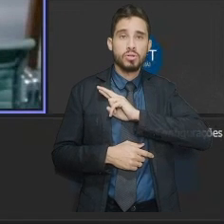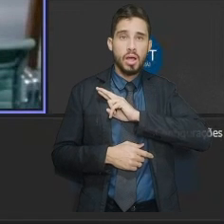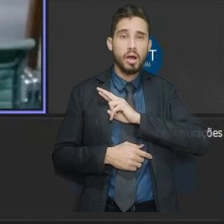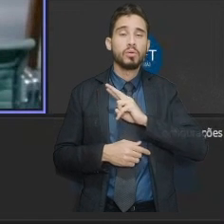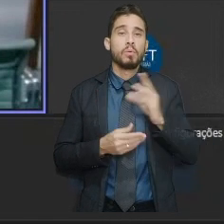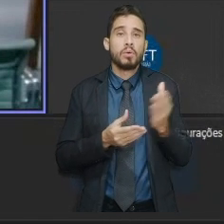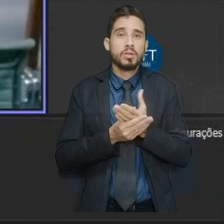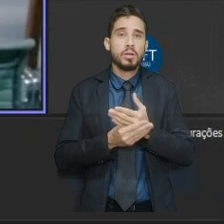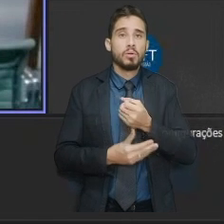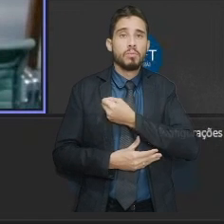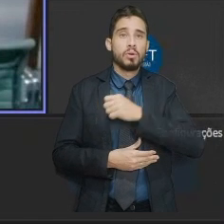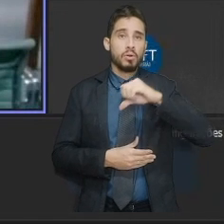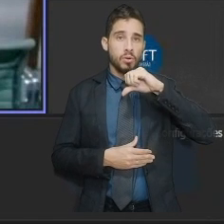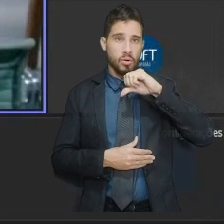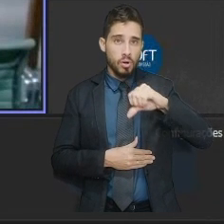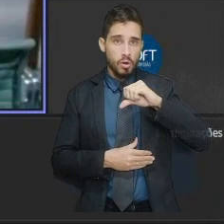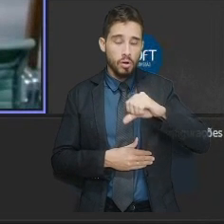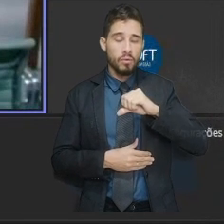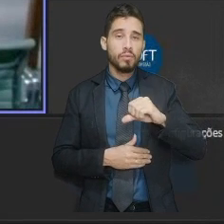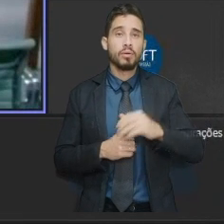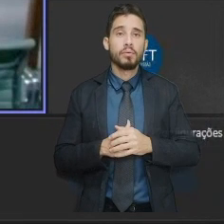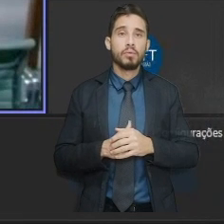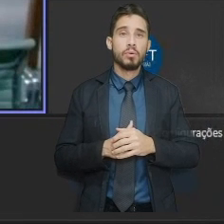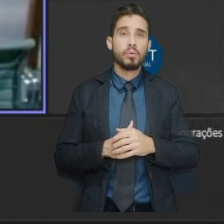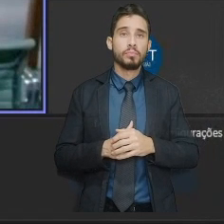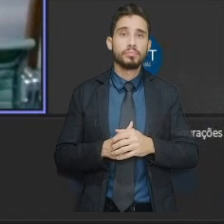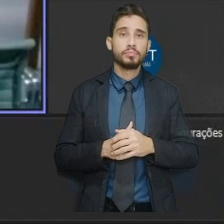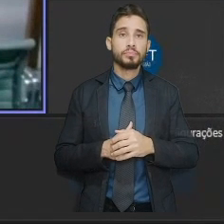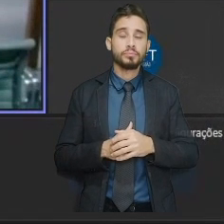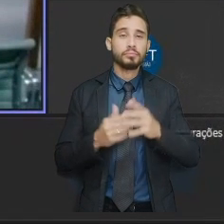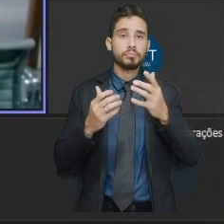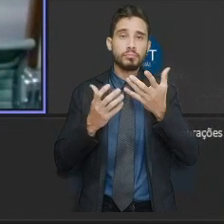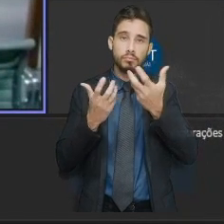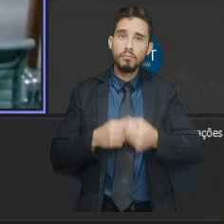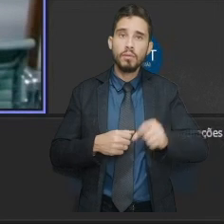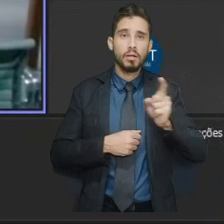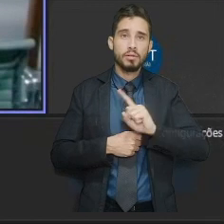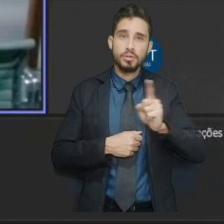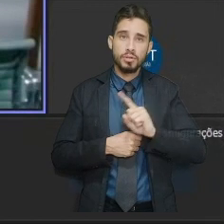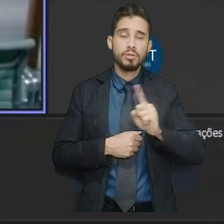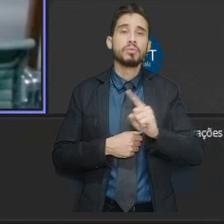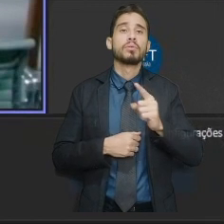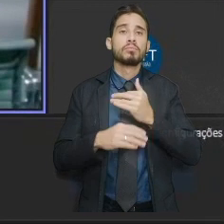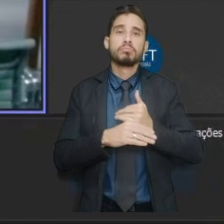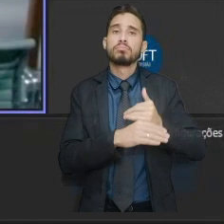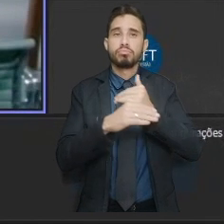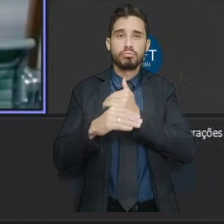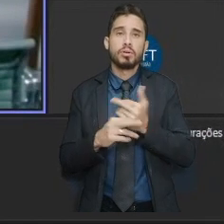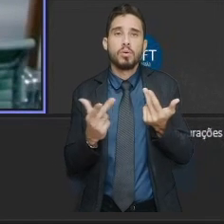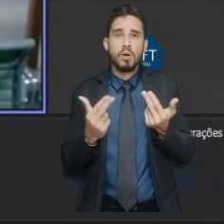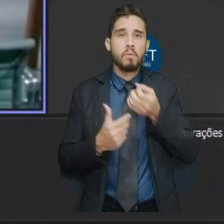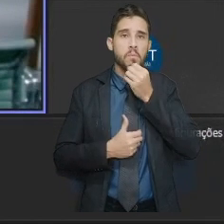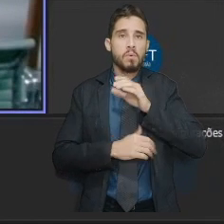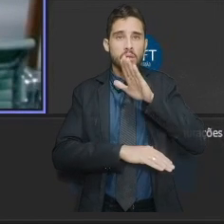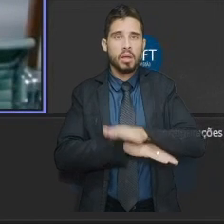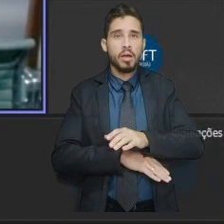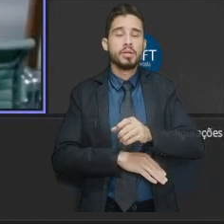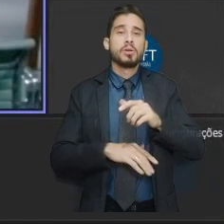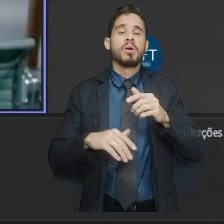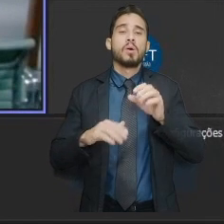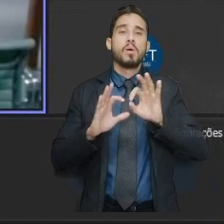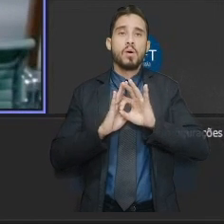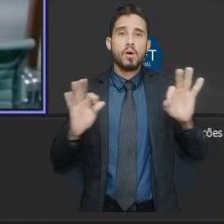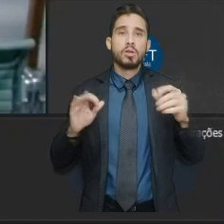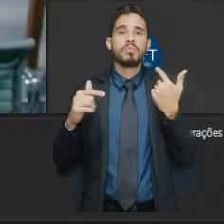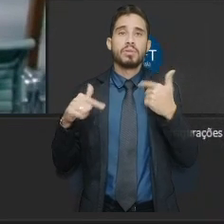resultado, processo número 9 da pauta, agravo de instrumento conhecido e não provido, unânime. Desejo, senhora, boa tarde,